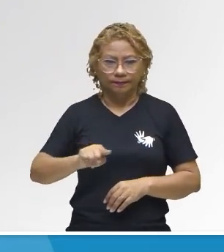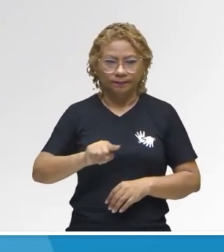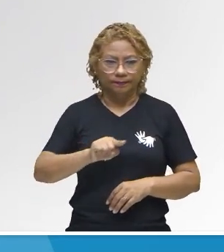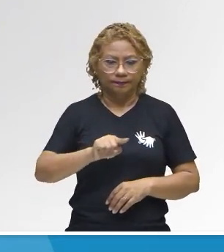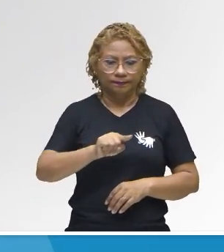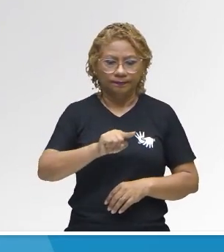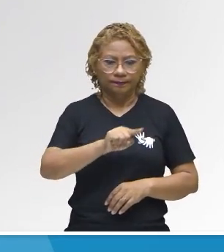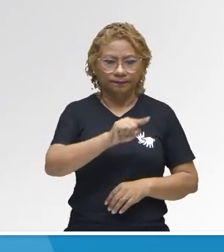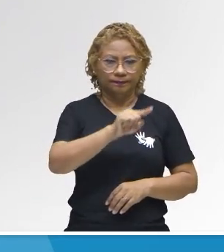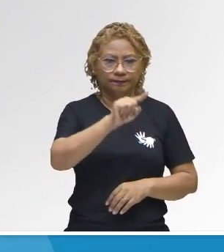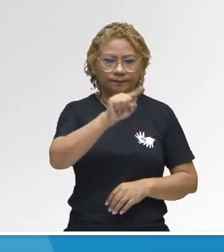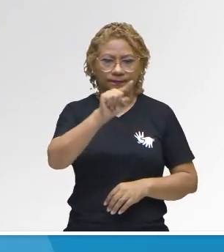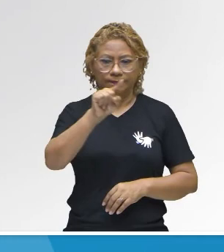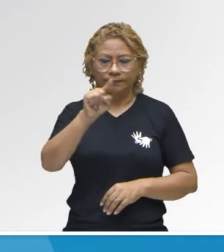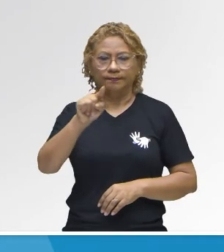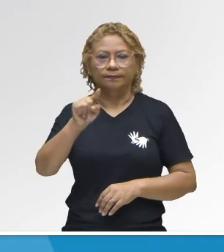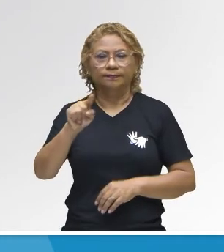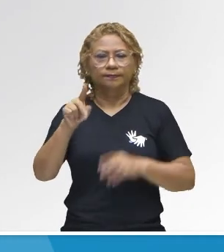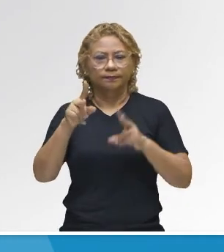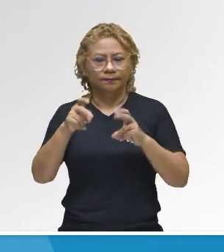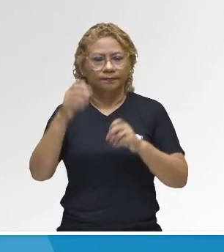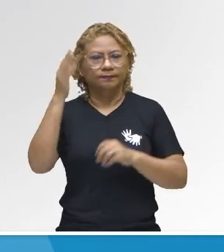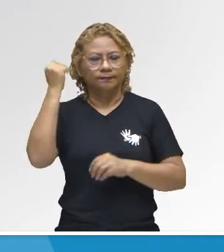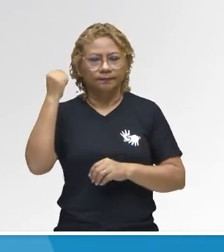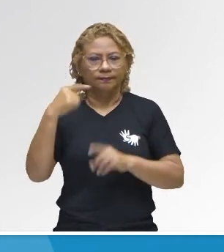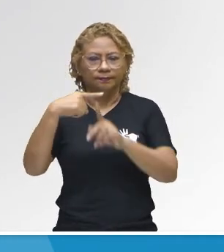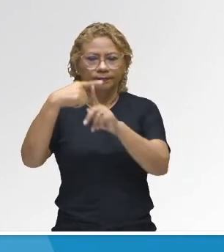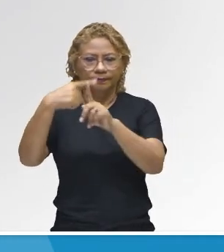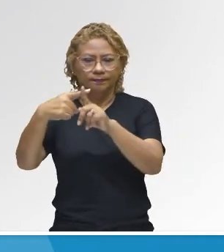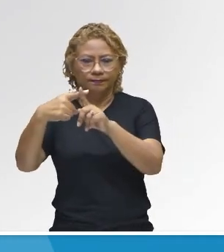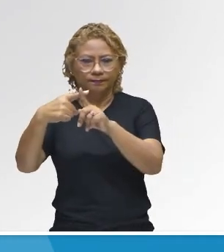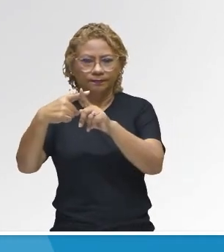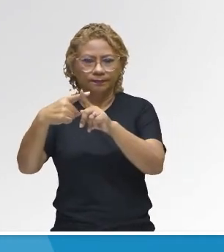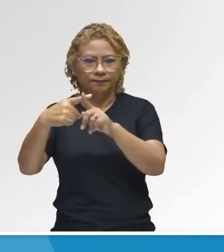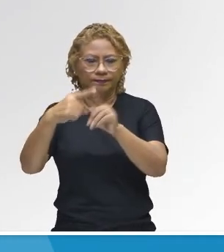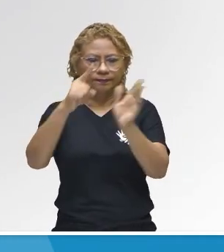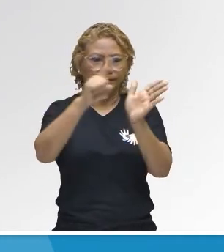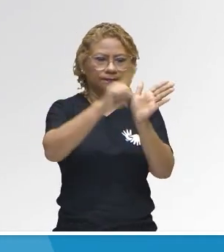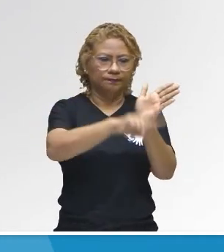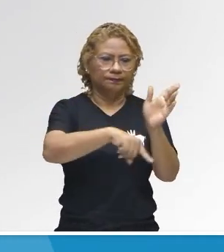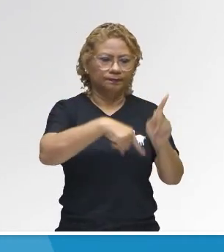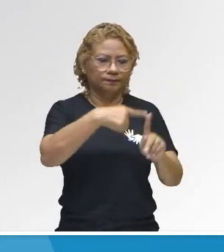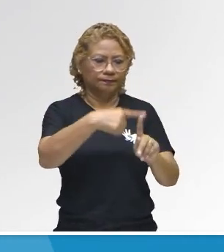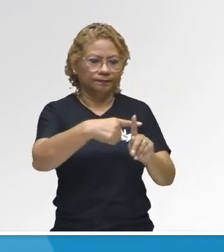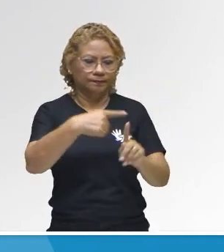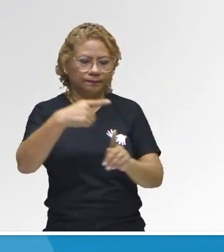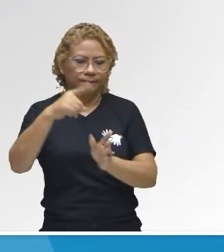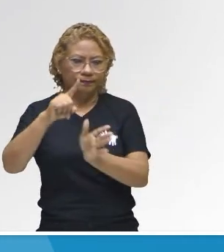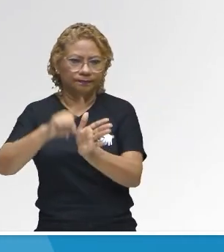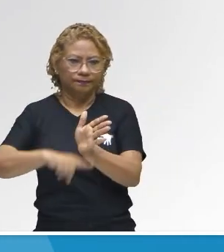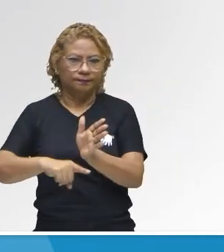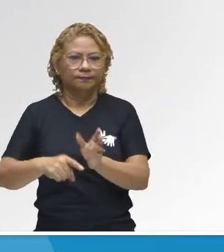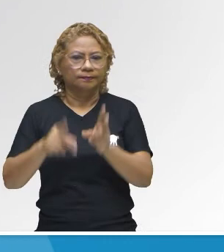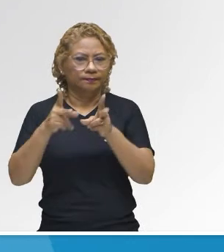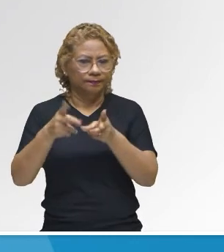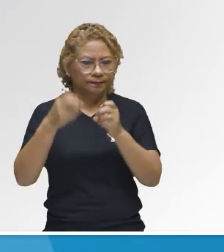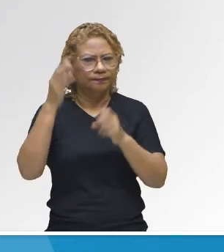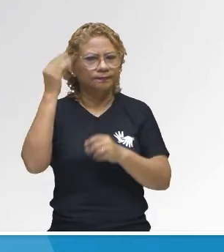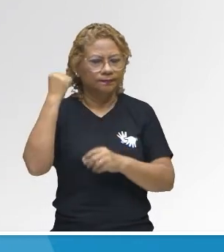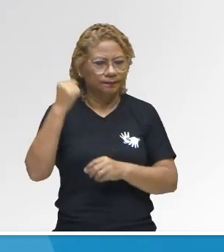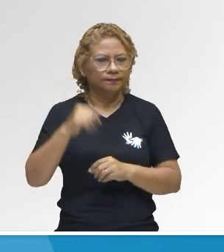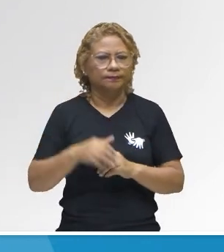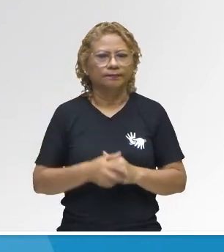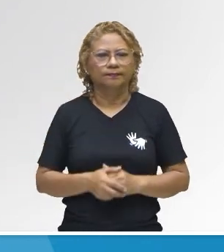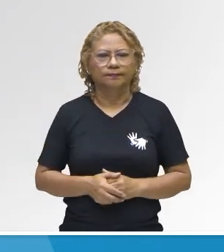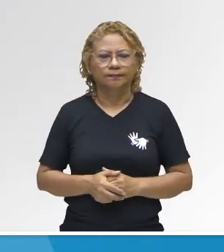para cortar o eixo das tangentes, exceto quando ela é paralela, que isso aqui a gente já verificou. Mas a